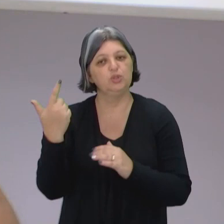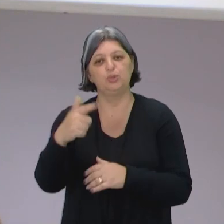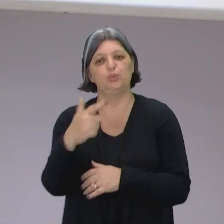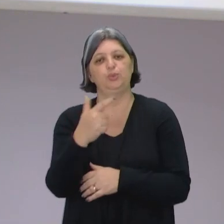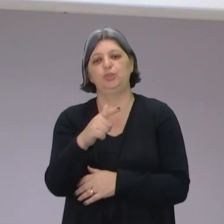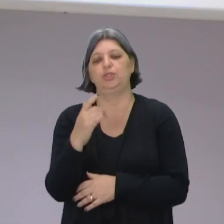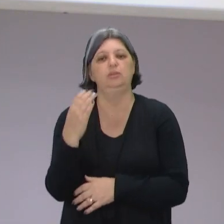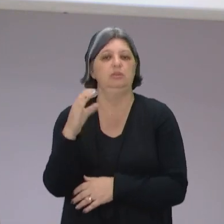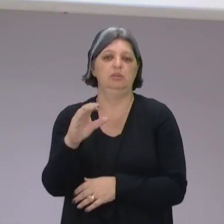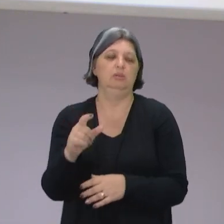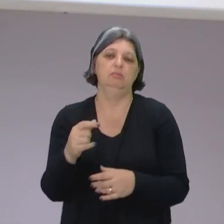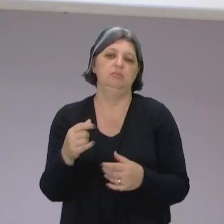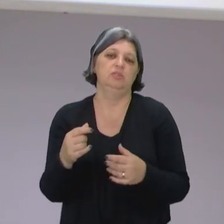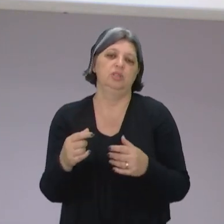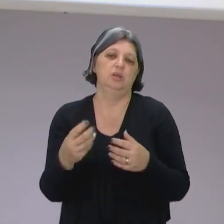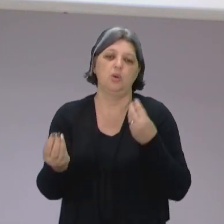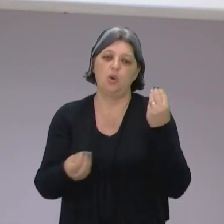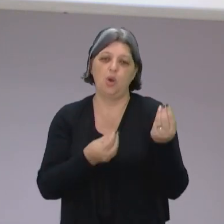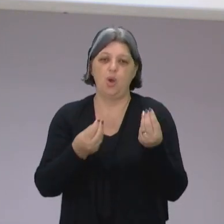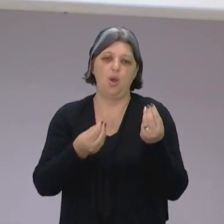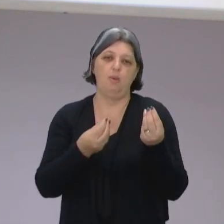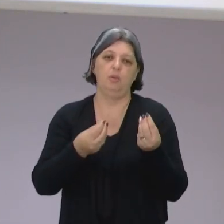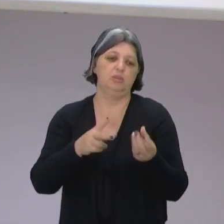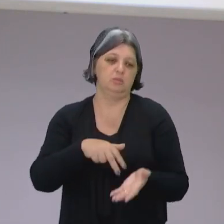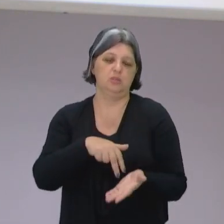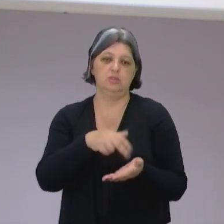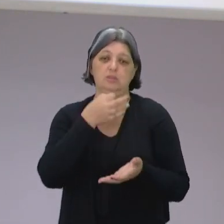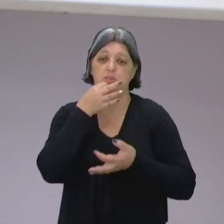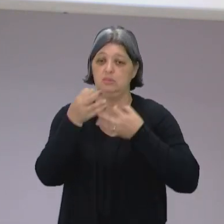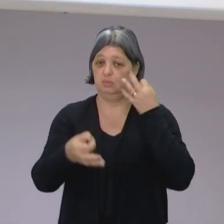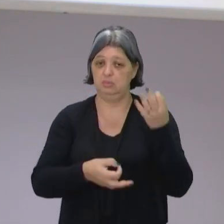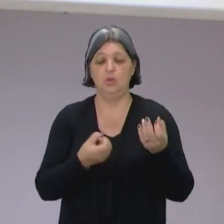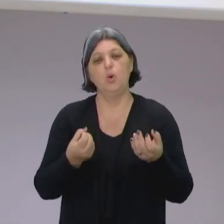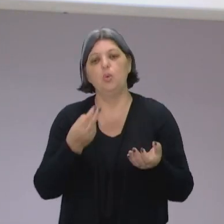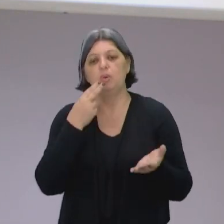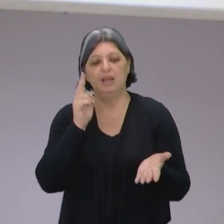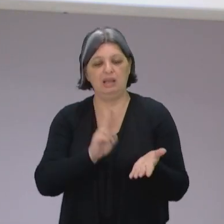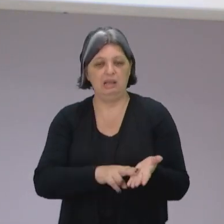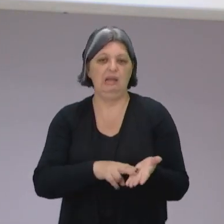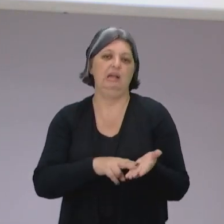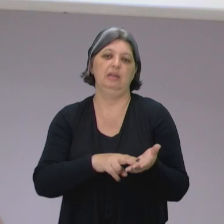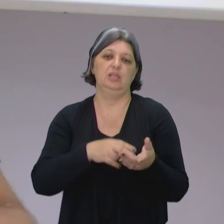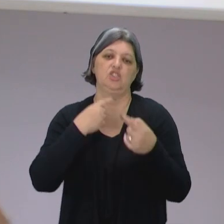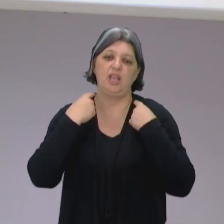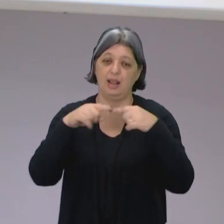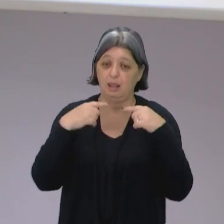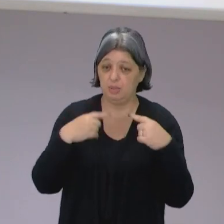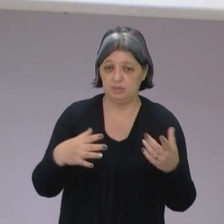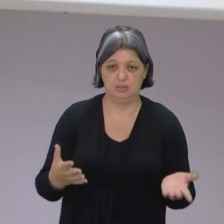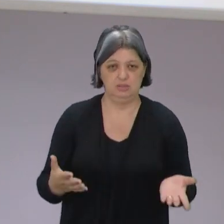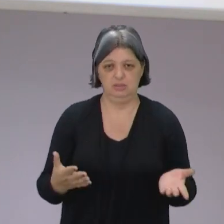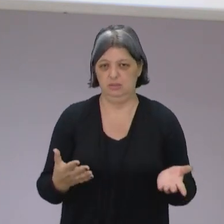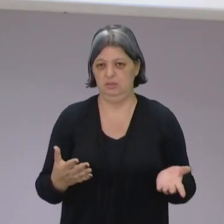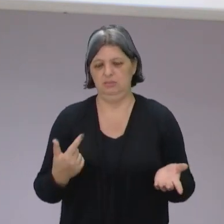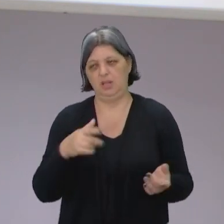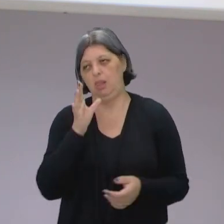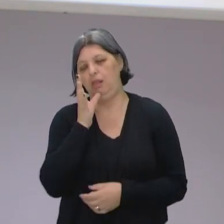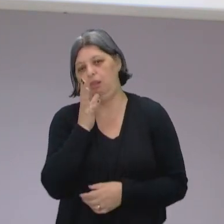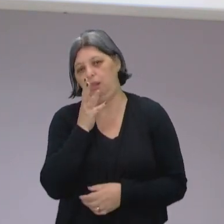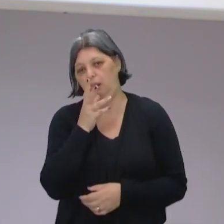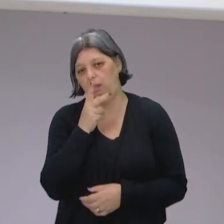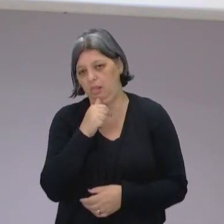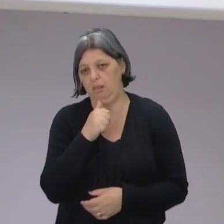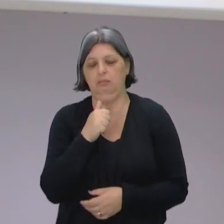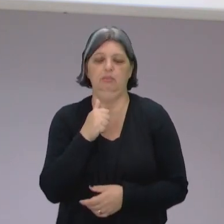né, um retorno assim para poder falar. Ah, poderia mandar uma carta de reclamação, carta do leitor, mas isso demorava um tempão, nem todas